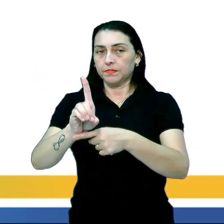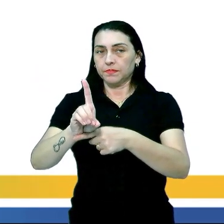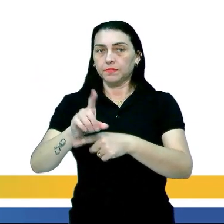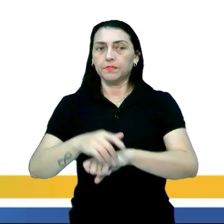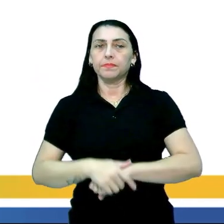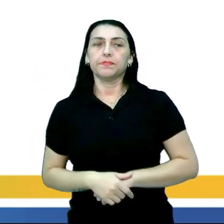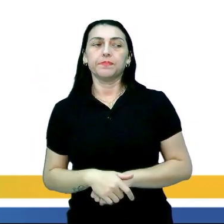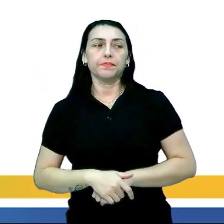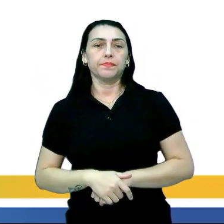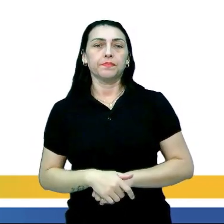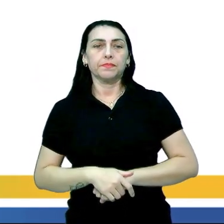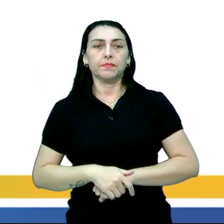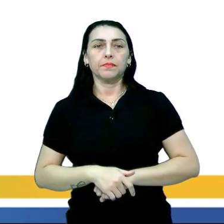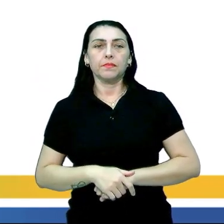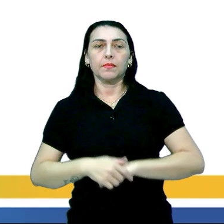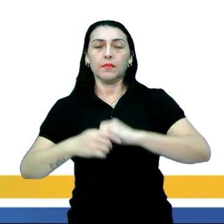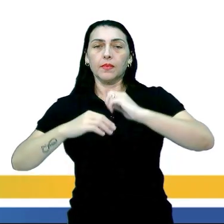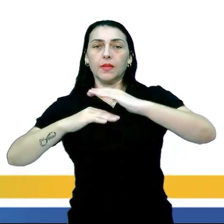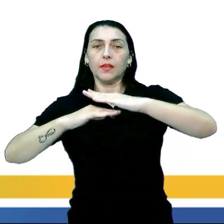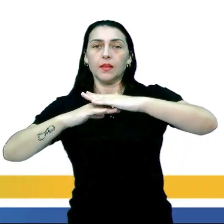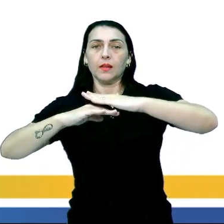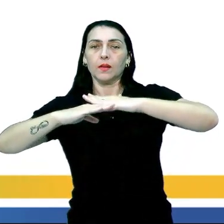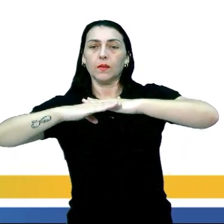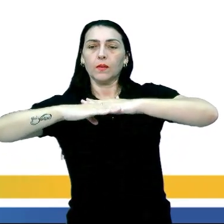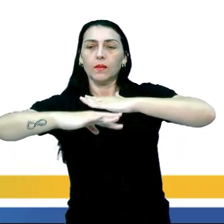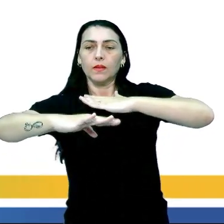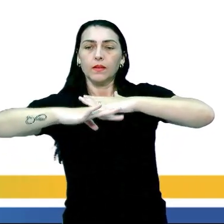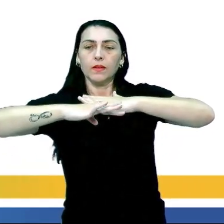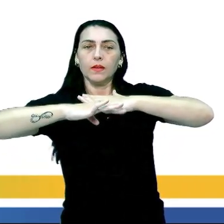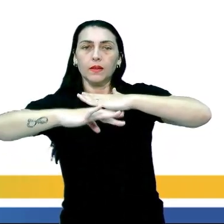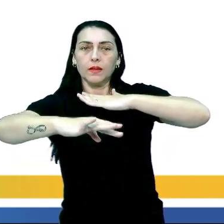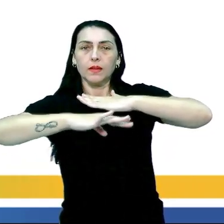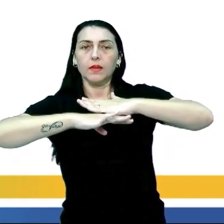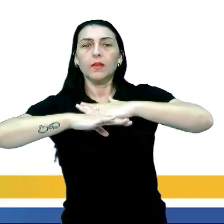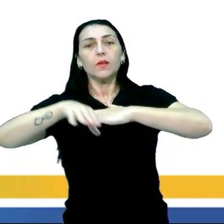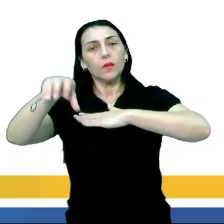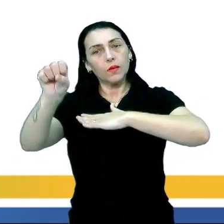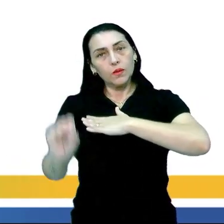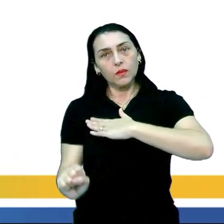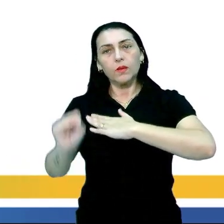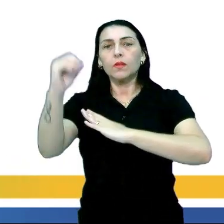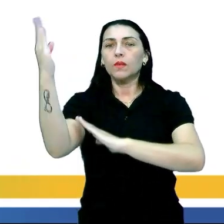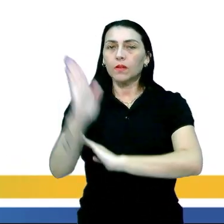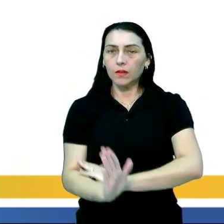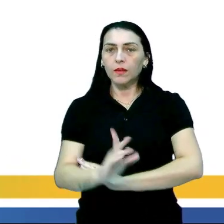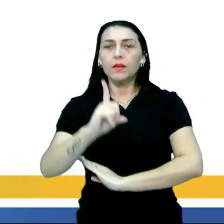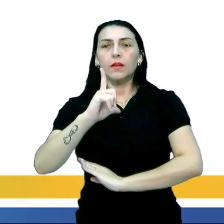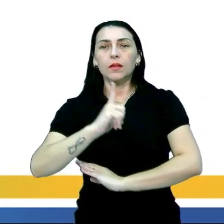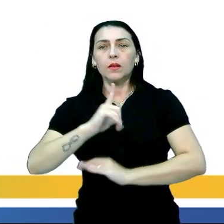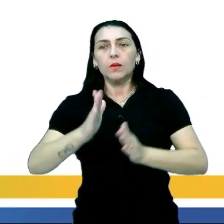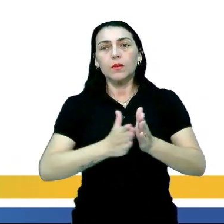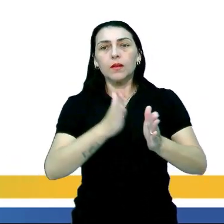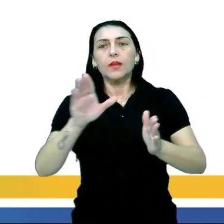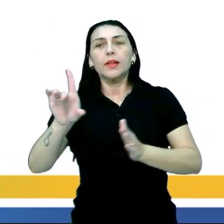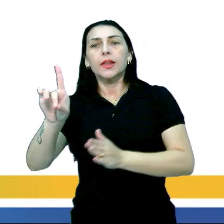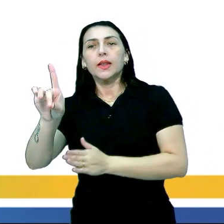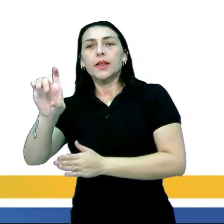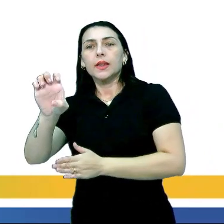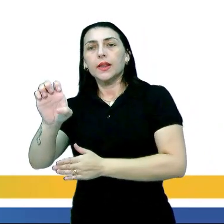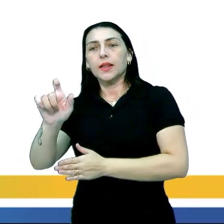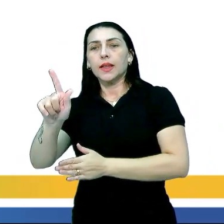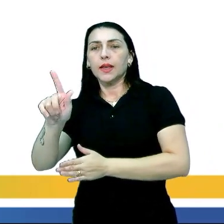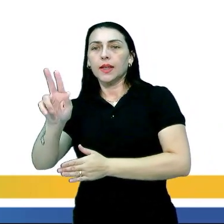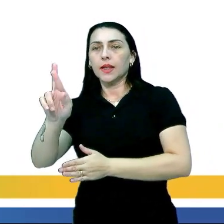à letra D. A letra D diz: os pampas no extremo sul do Brasil passam por um processo